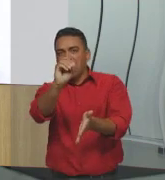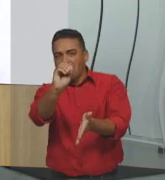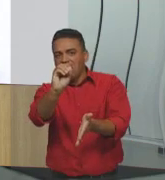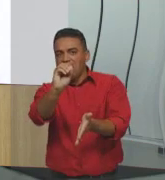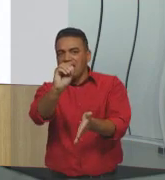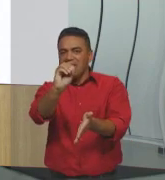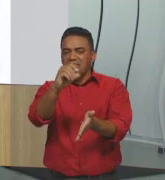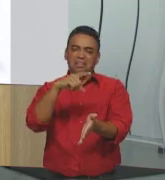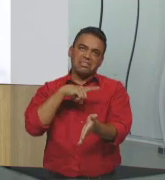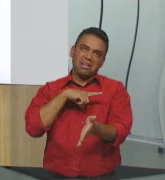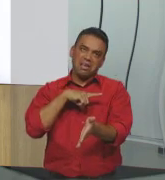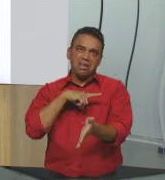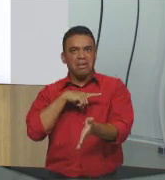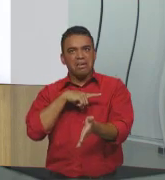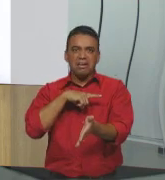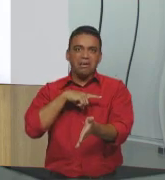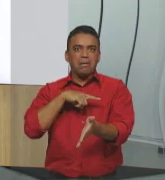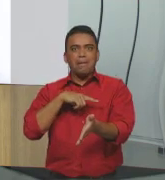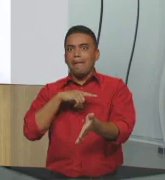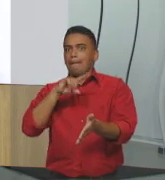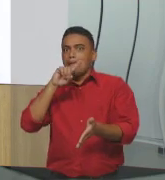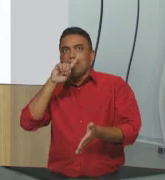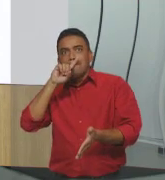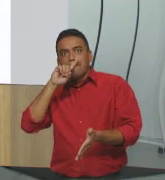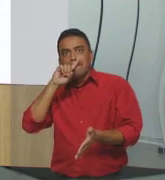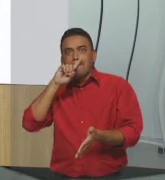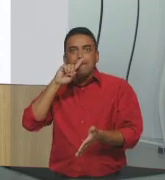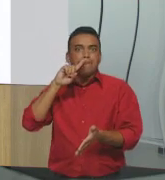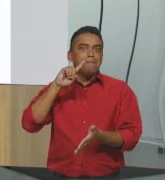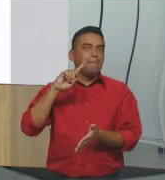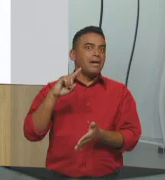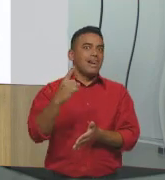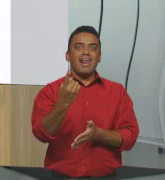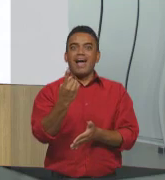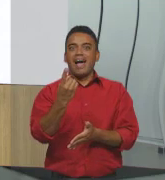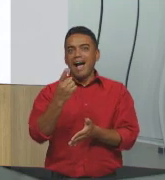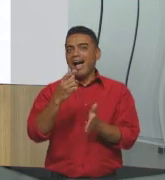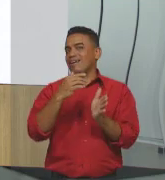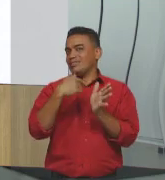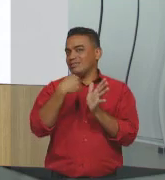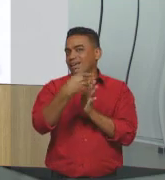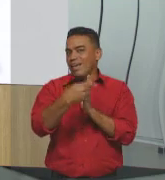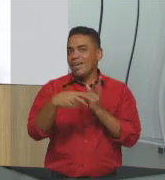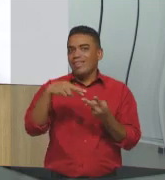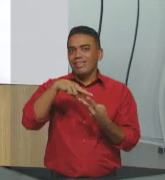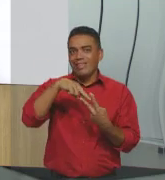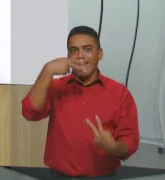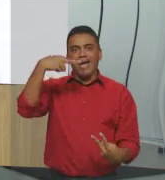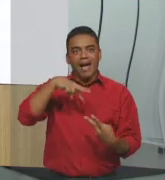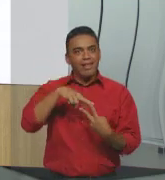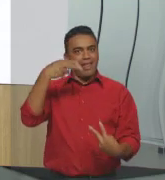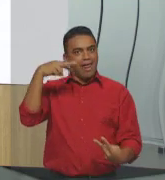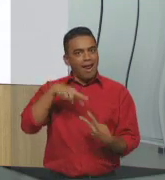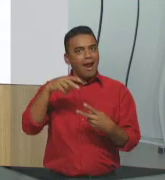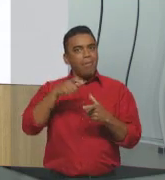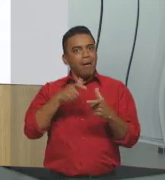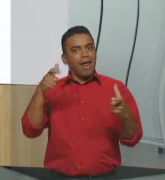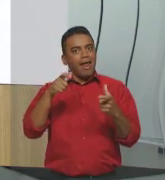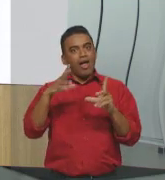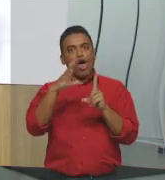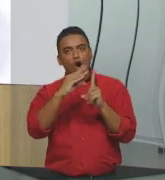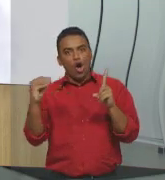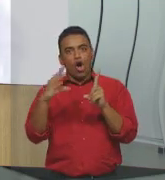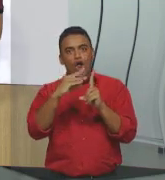vou ter lá milhares de bactérias, milhares de segmentos de DNA amplificados e